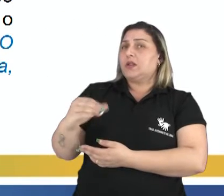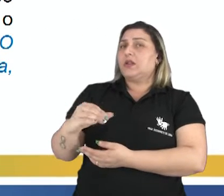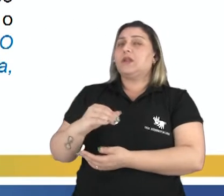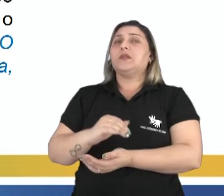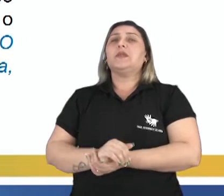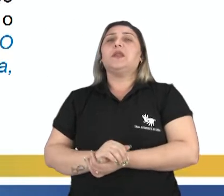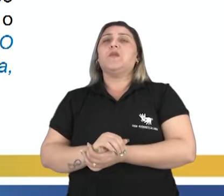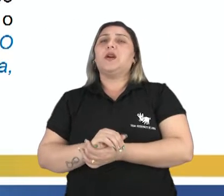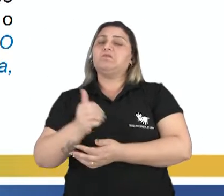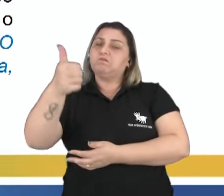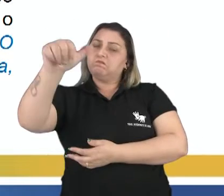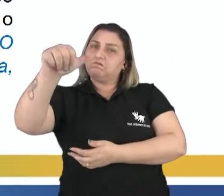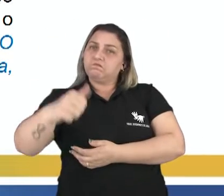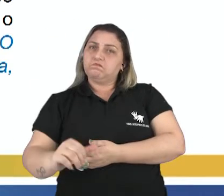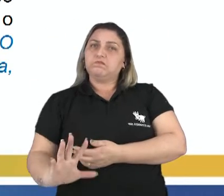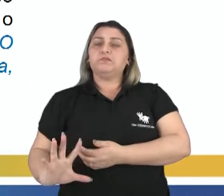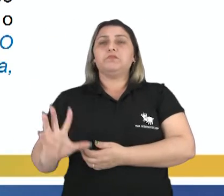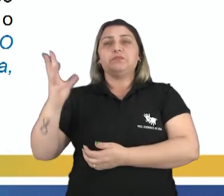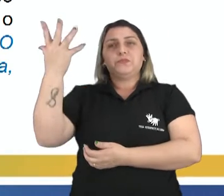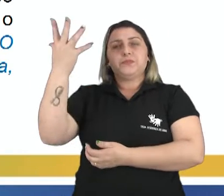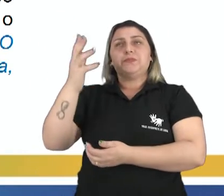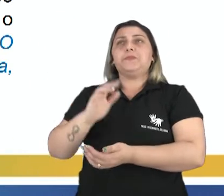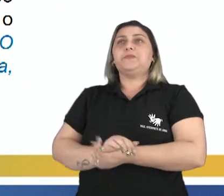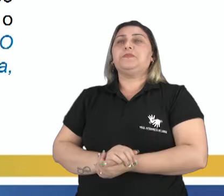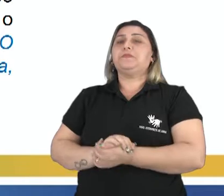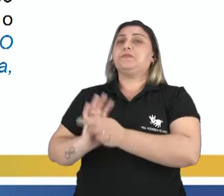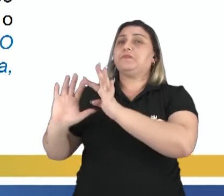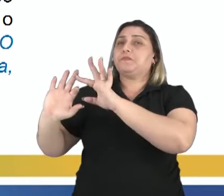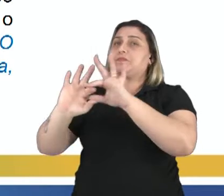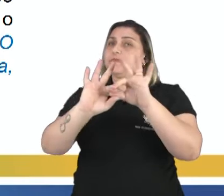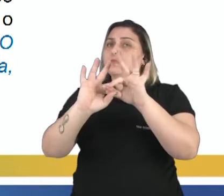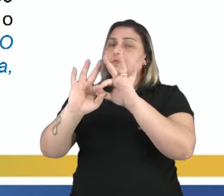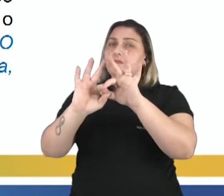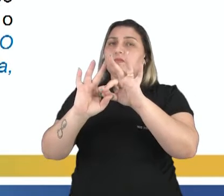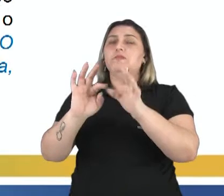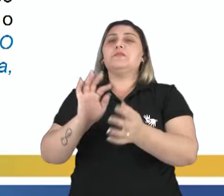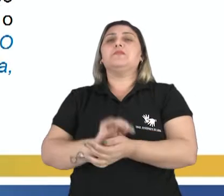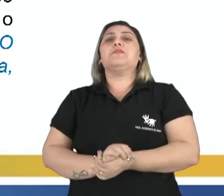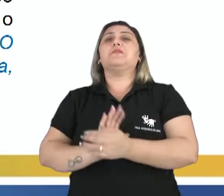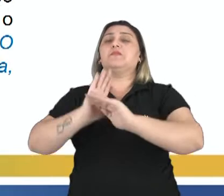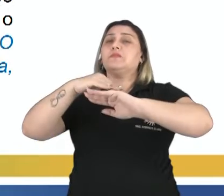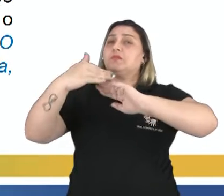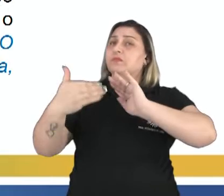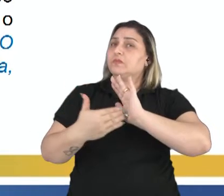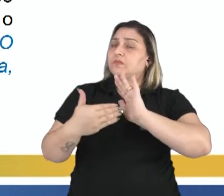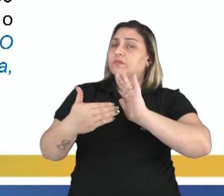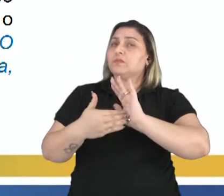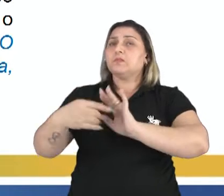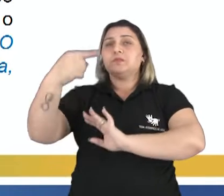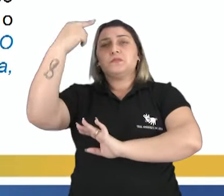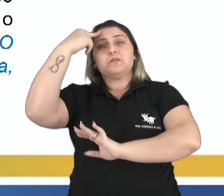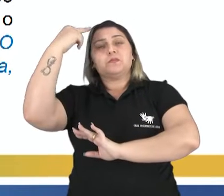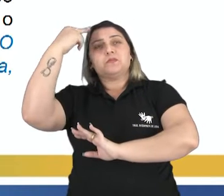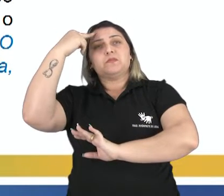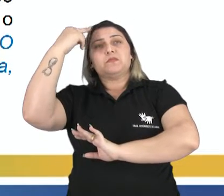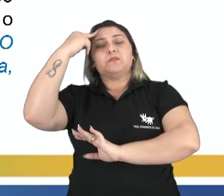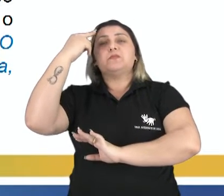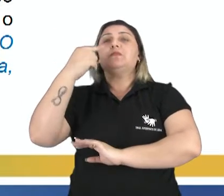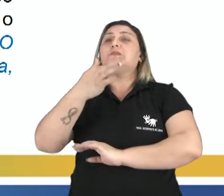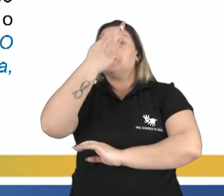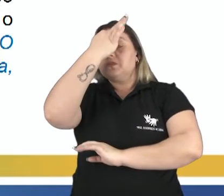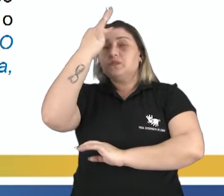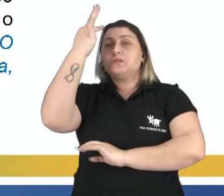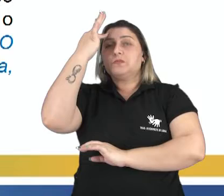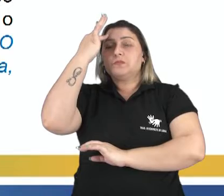vai analisar esses acontecimentos, esse contexto, né, de todo esse pensamento desses filósofos